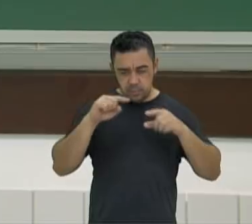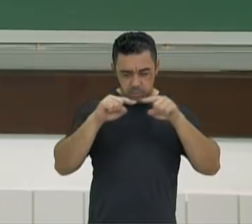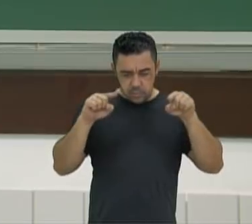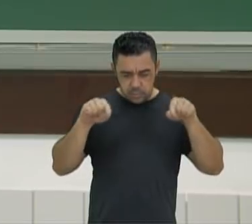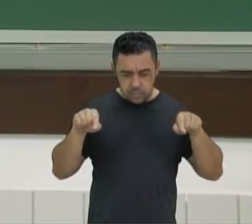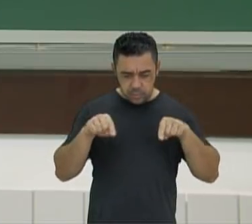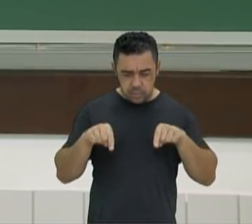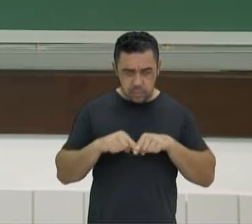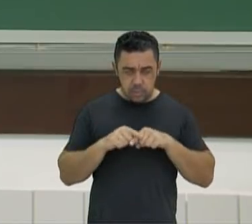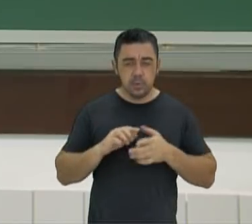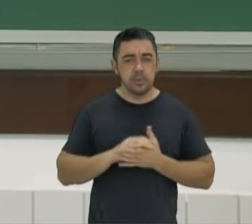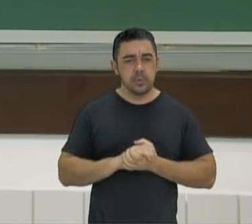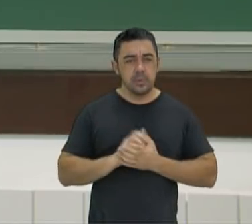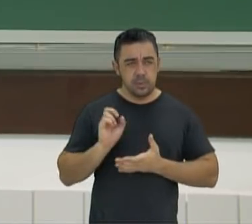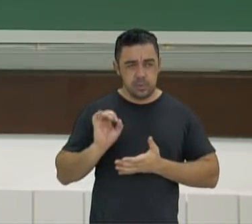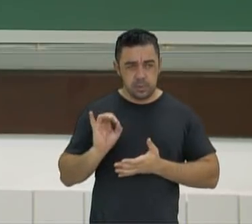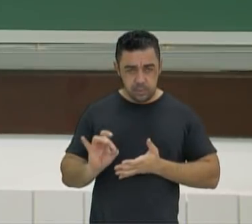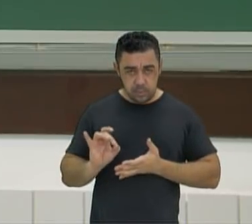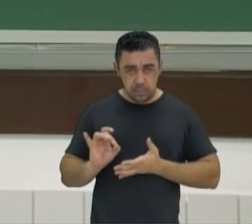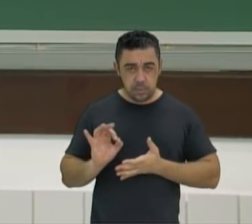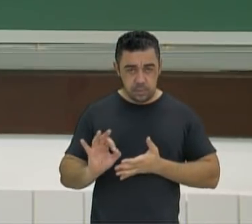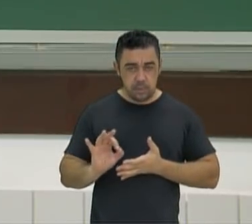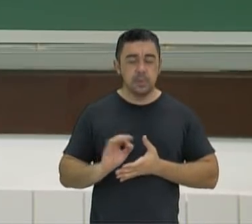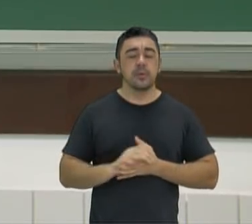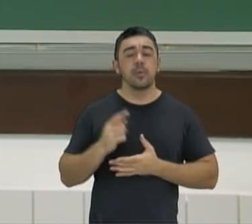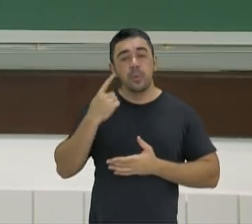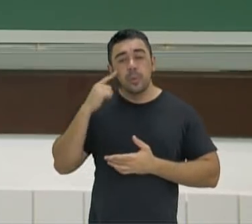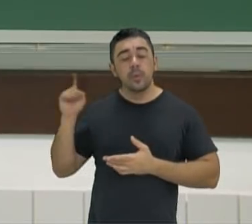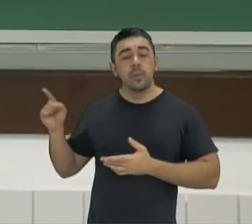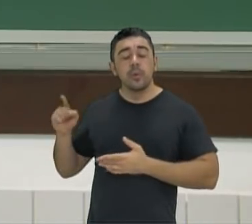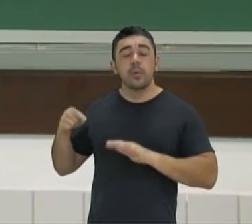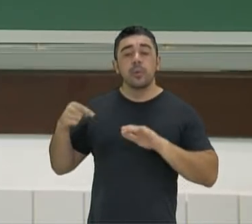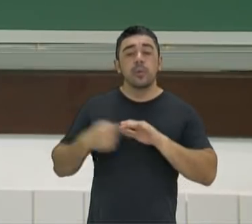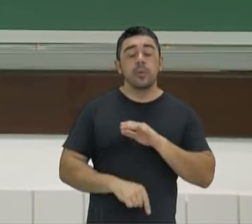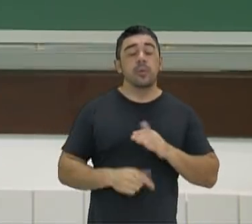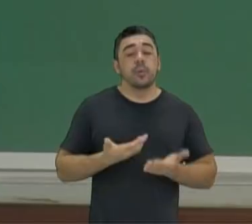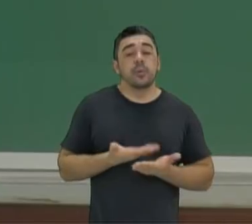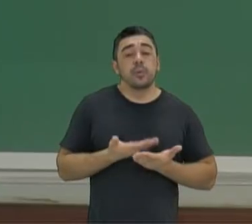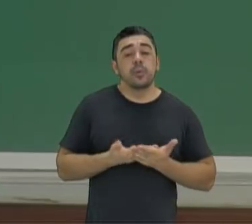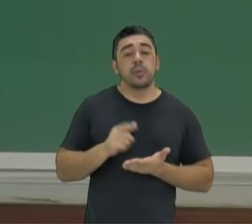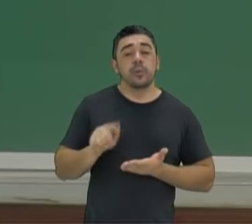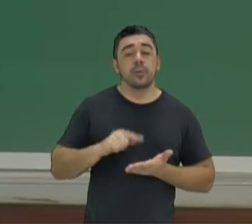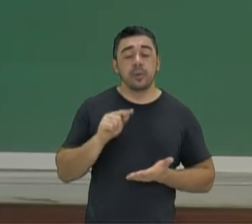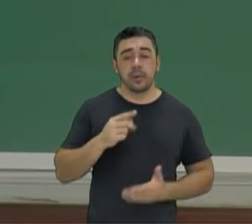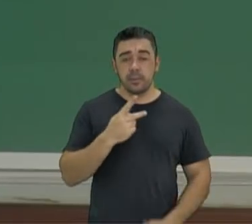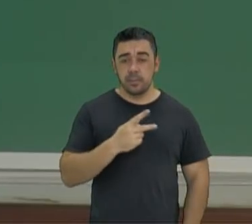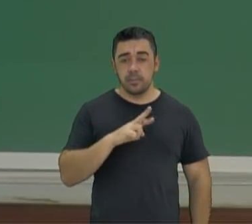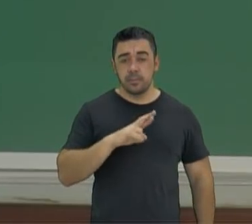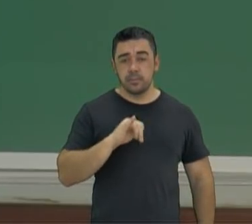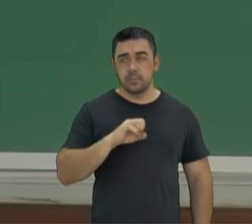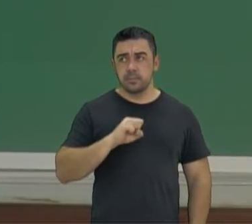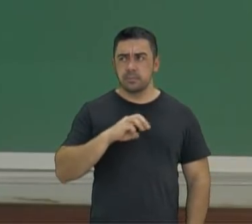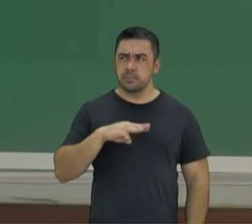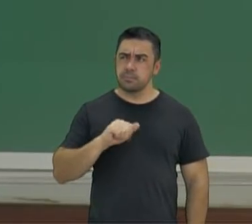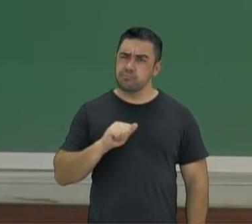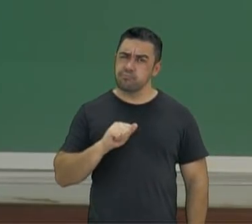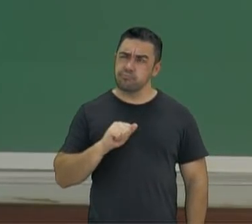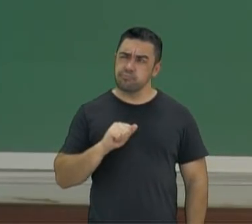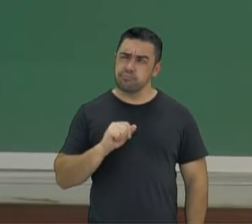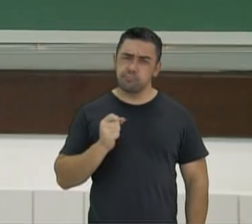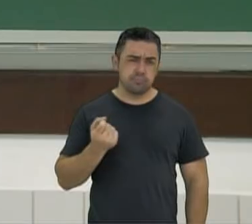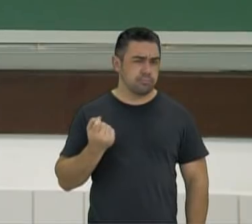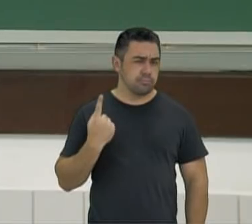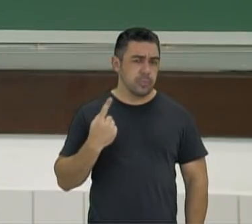bem. Vamos lá. E hoje a gente vai aprofundar o nosso estudo sobre prisma. Qual